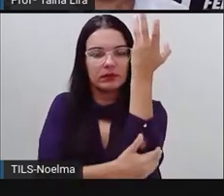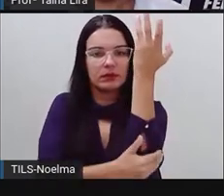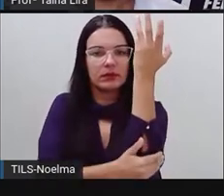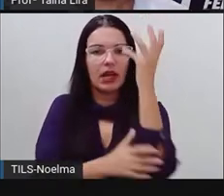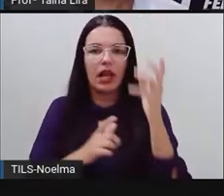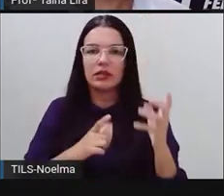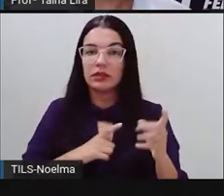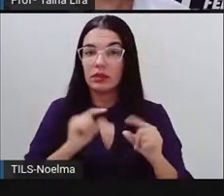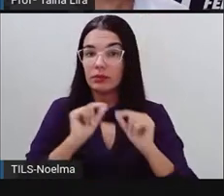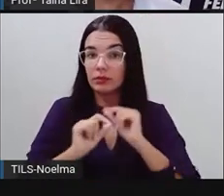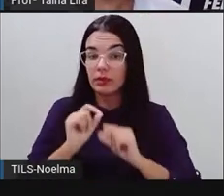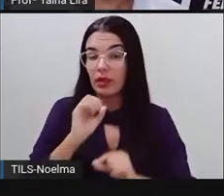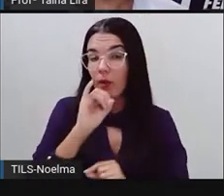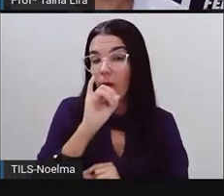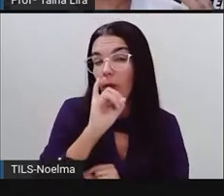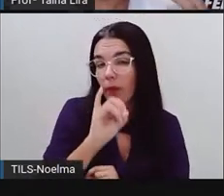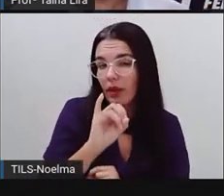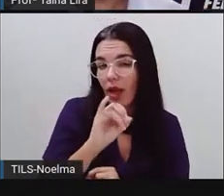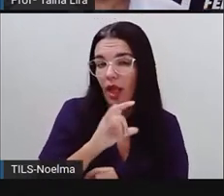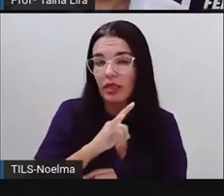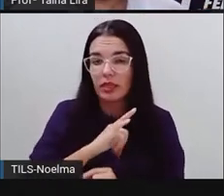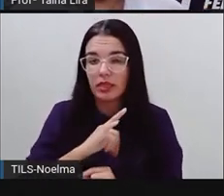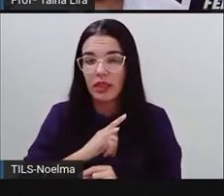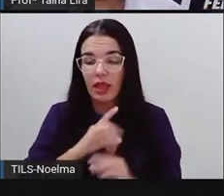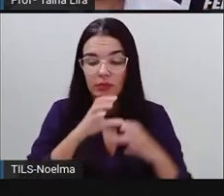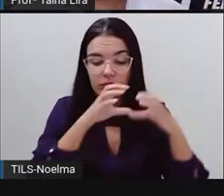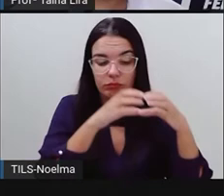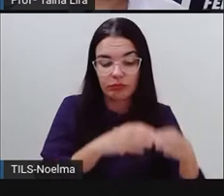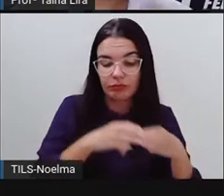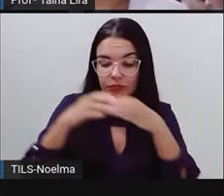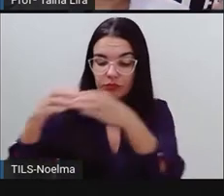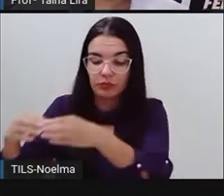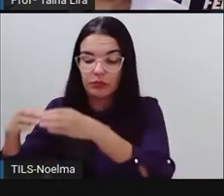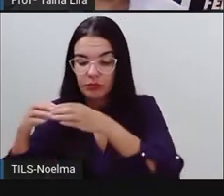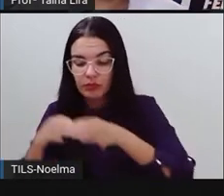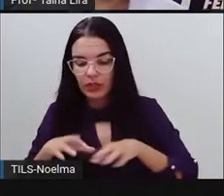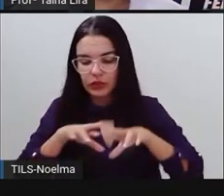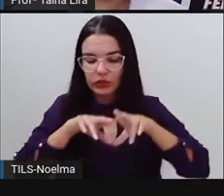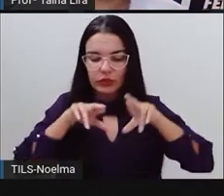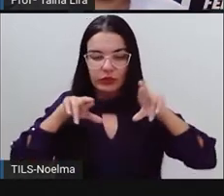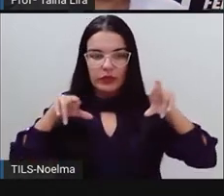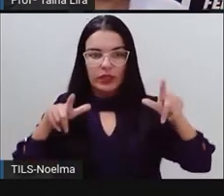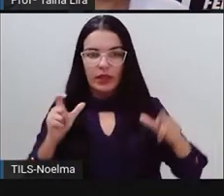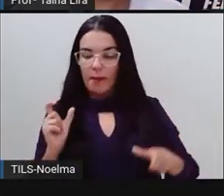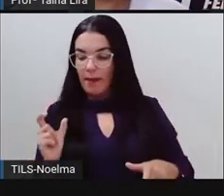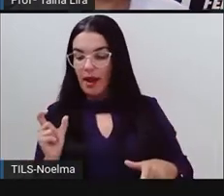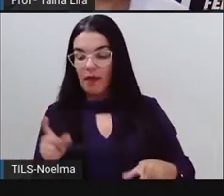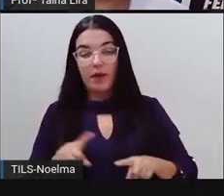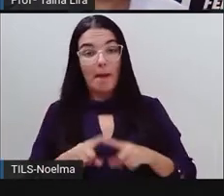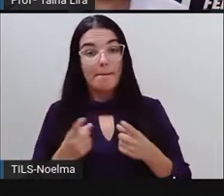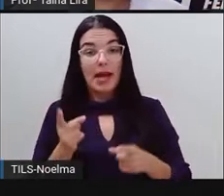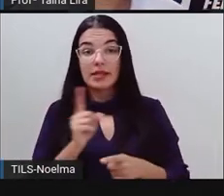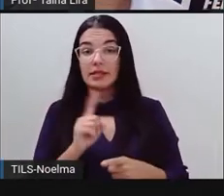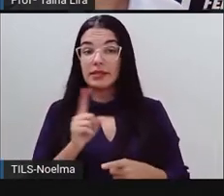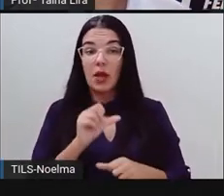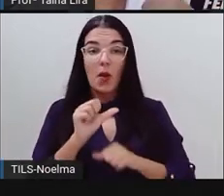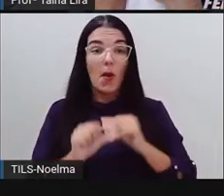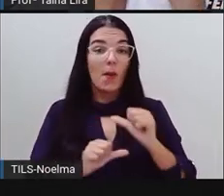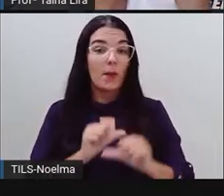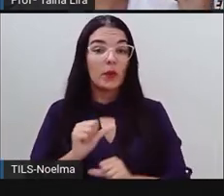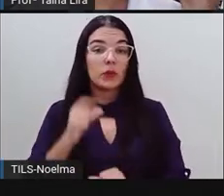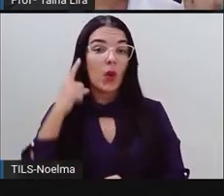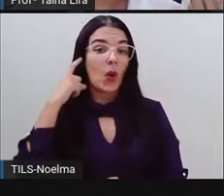em várias posições aí diferentes na palavra mas ela não mudou o som então ó igreja